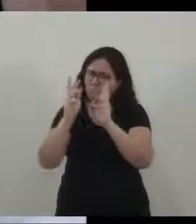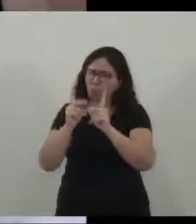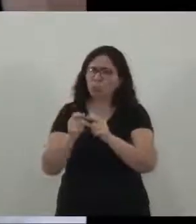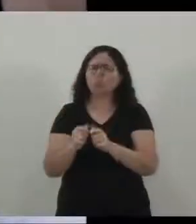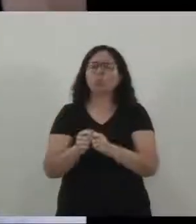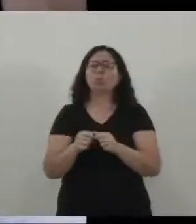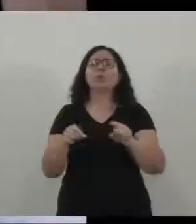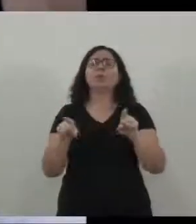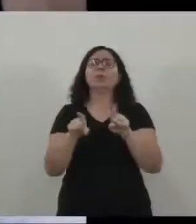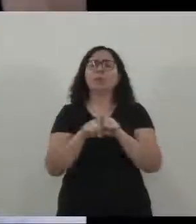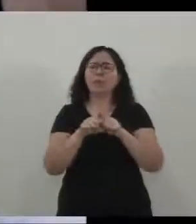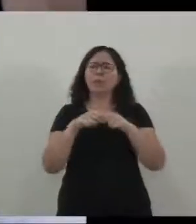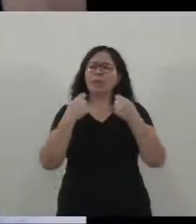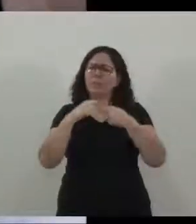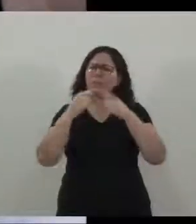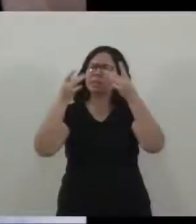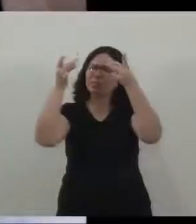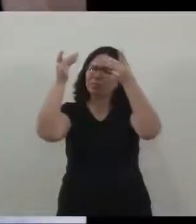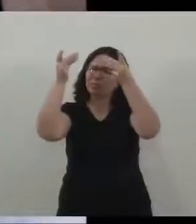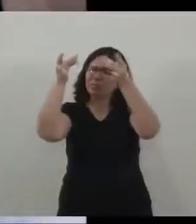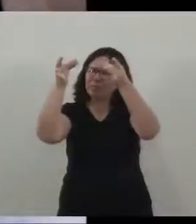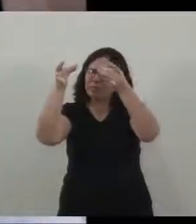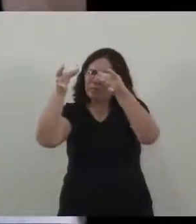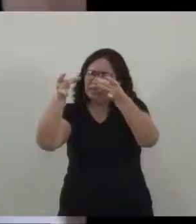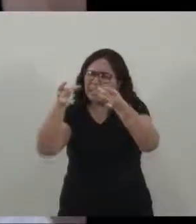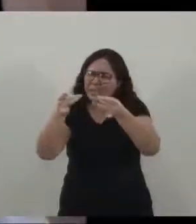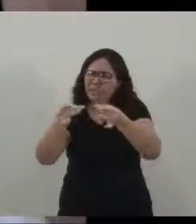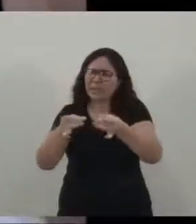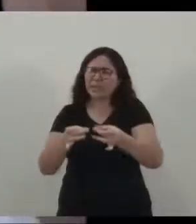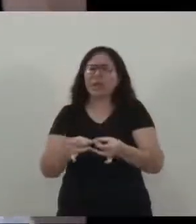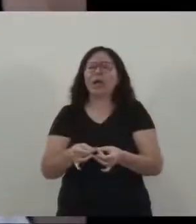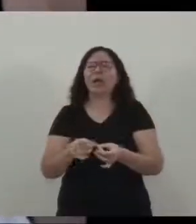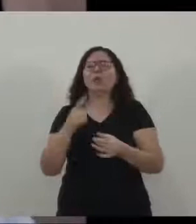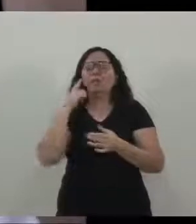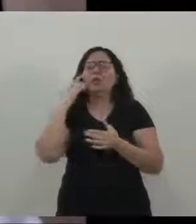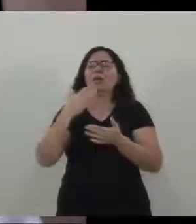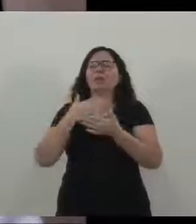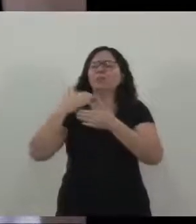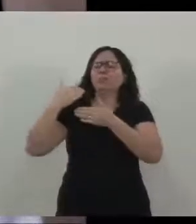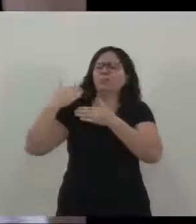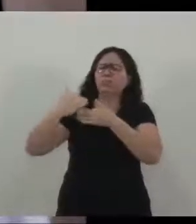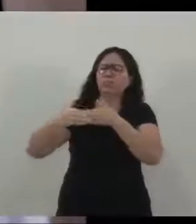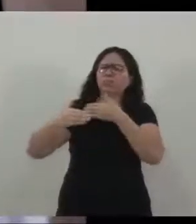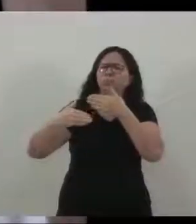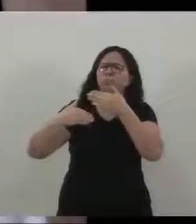gente precisa de todos os detalhes, né? Desde o processo de tramitação,